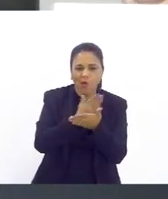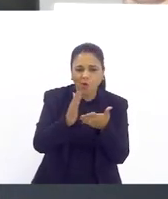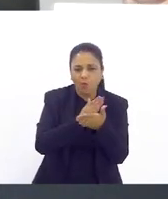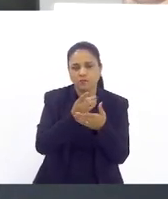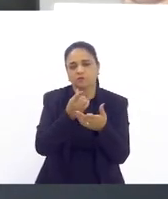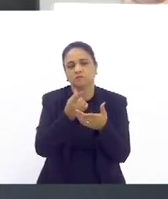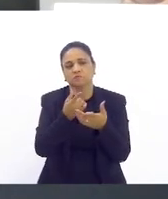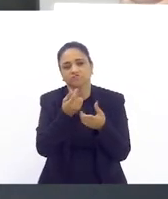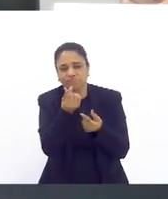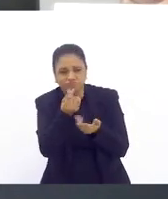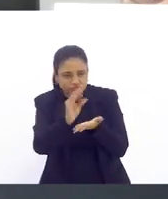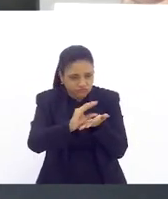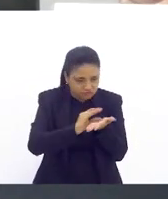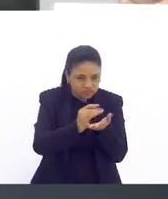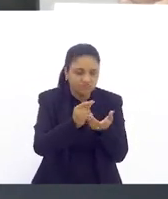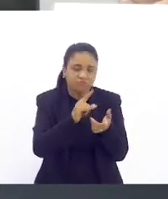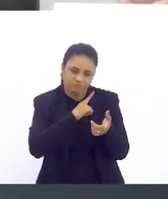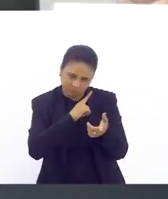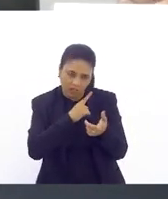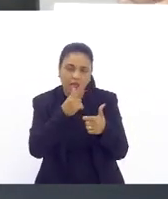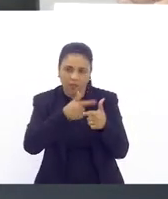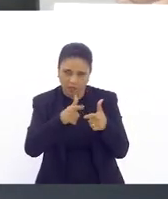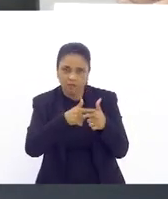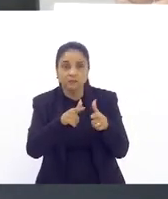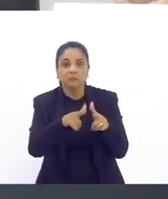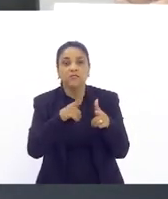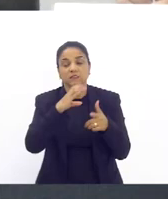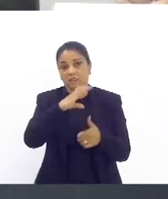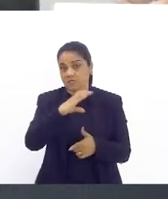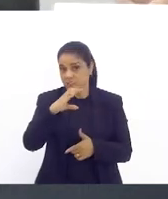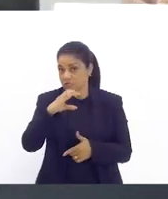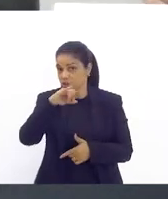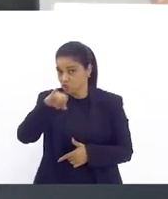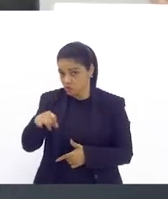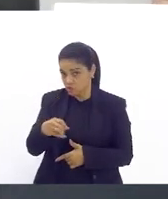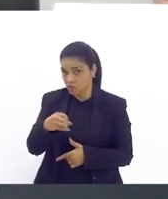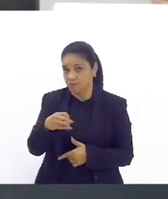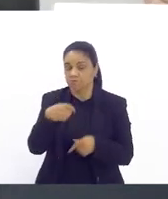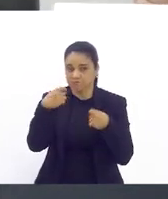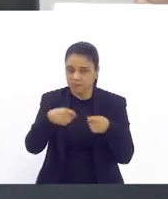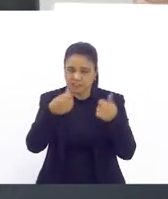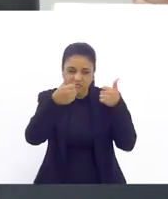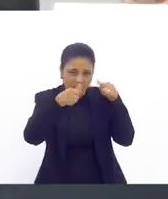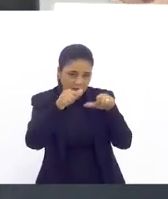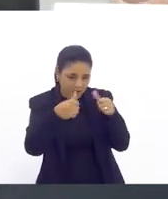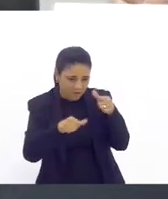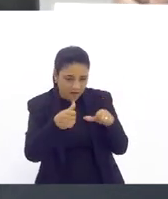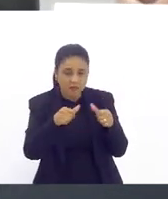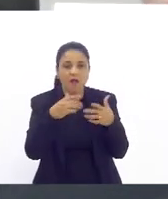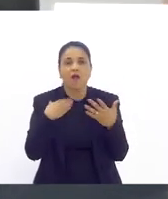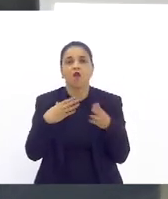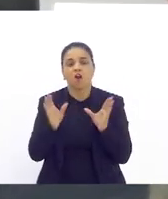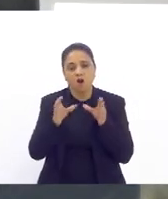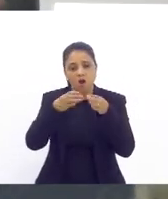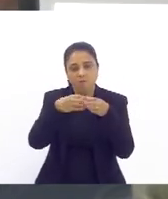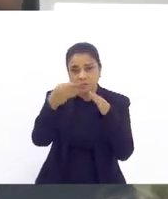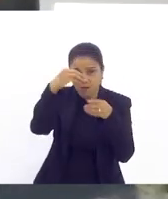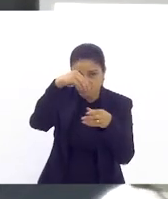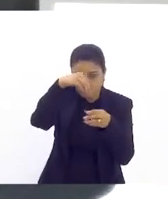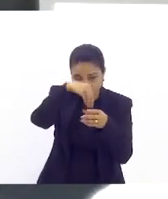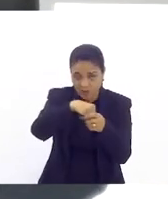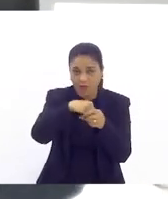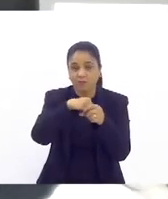financeiro orçamentário né a comissão da ccj e entendendo que as comissões internas devam né